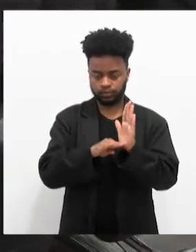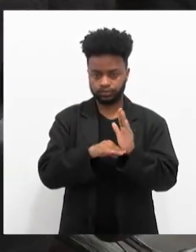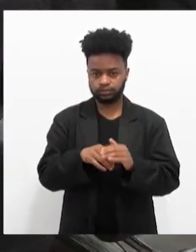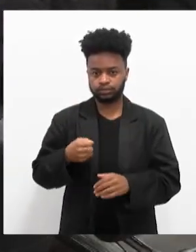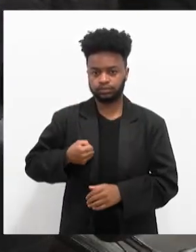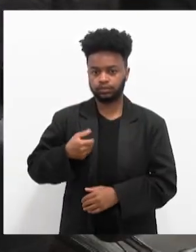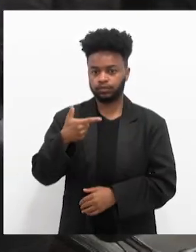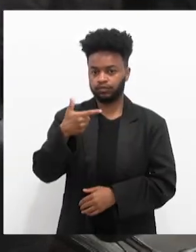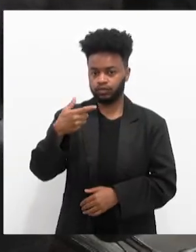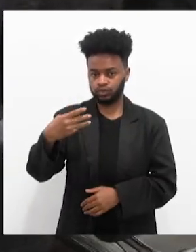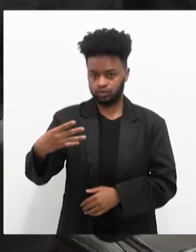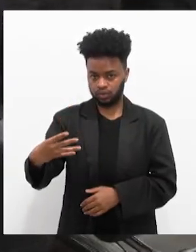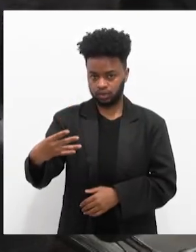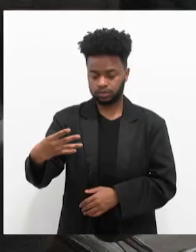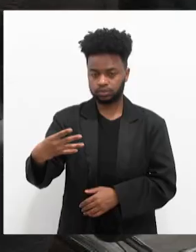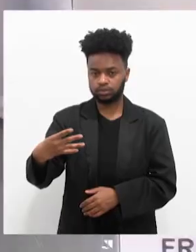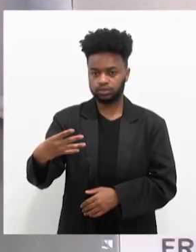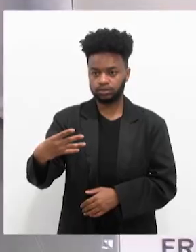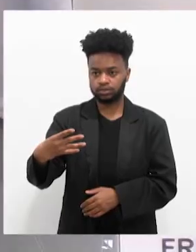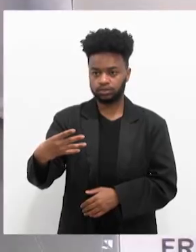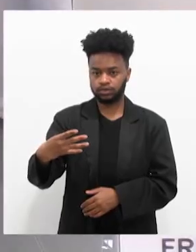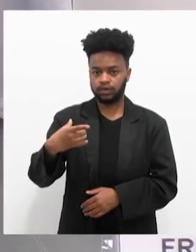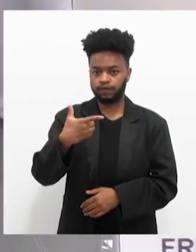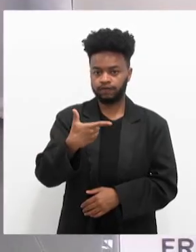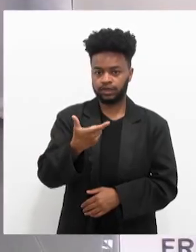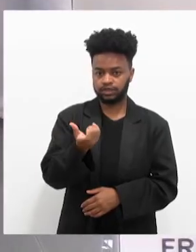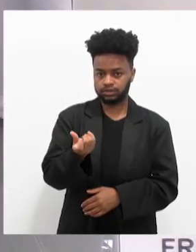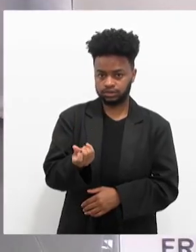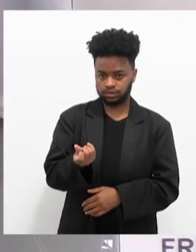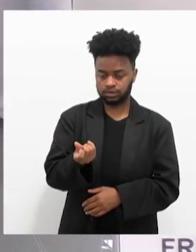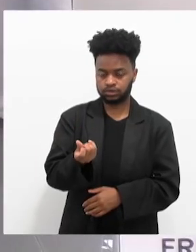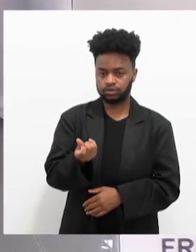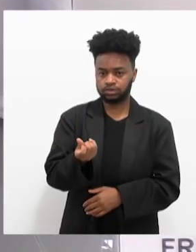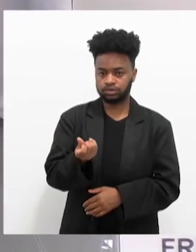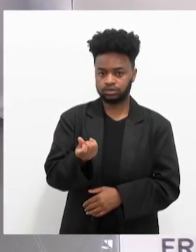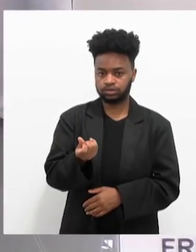o 24, o 26,